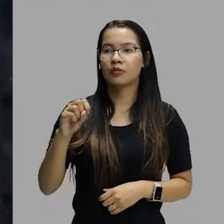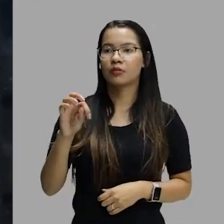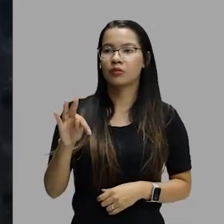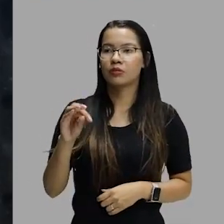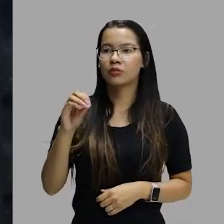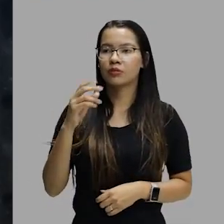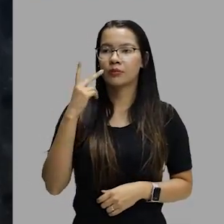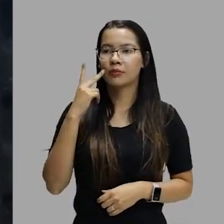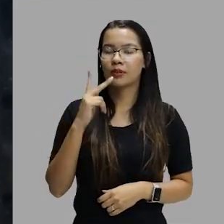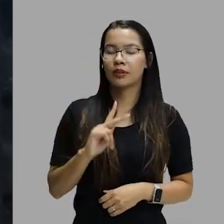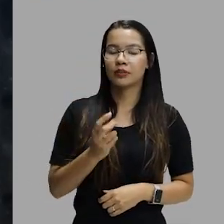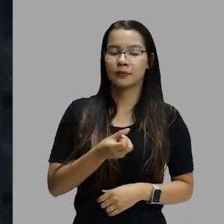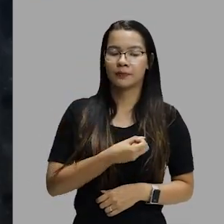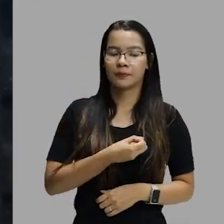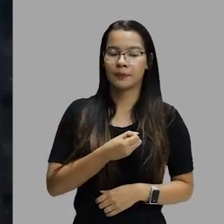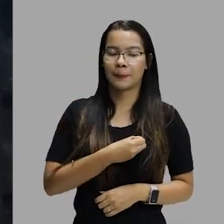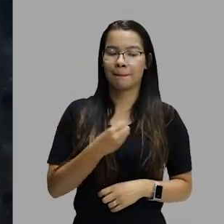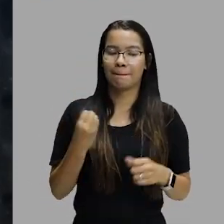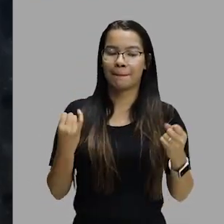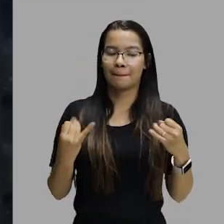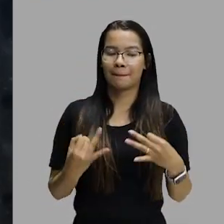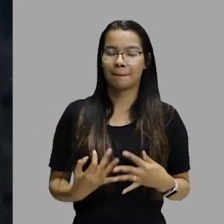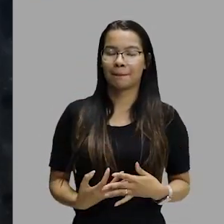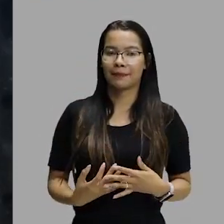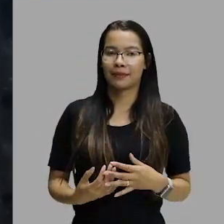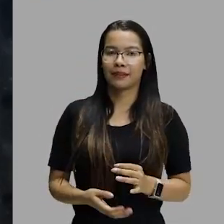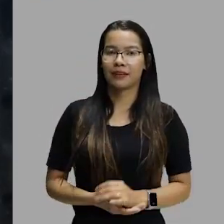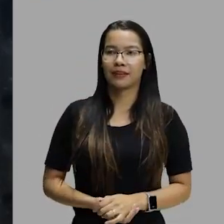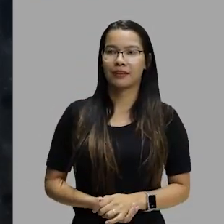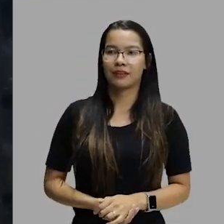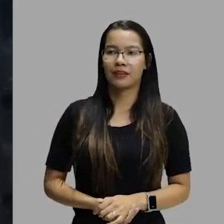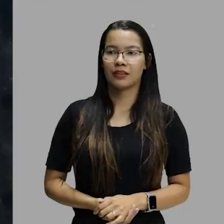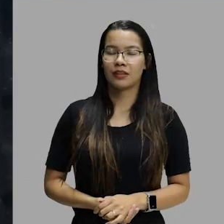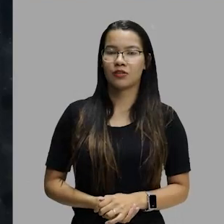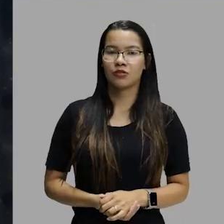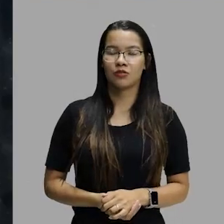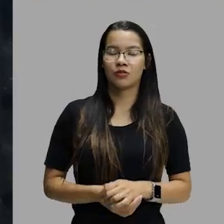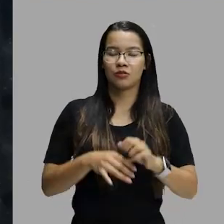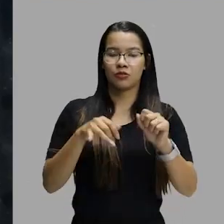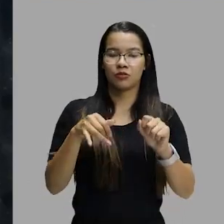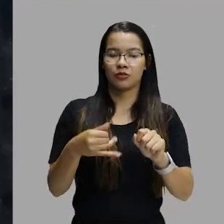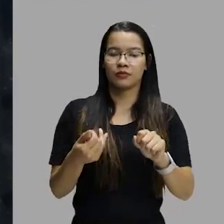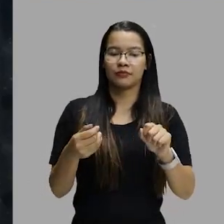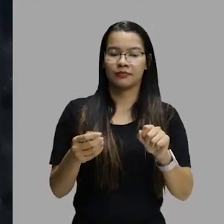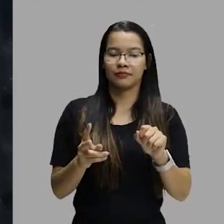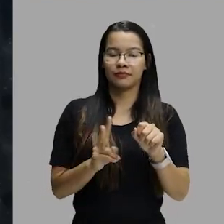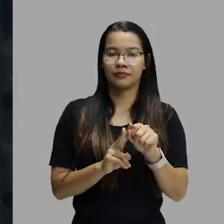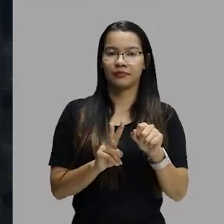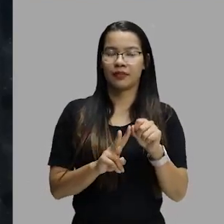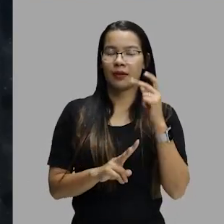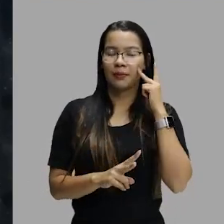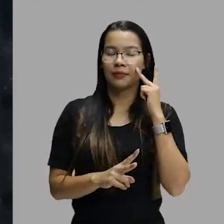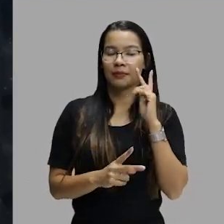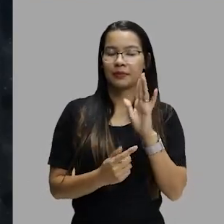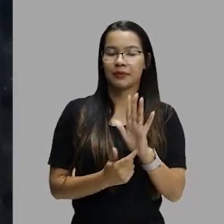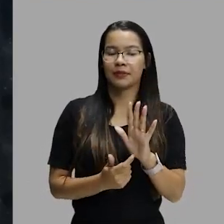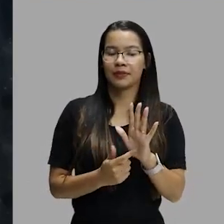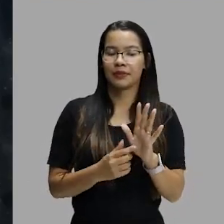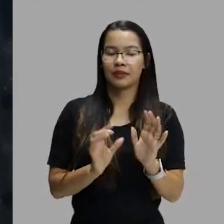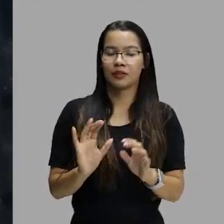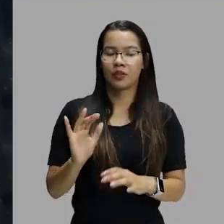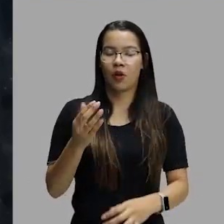para enumerar, explicar, não é isso? Os adjuntos adverbiais para apresentar circunstâncias,